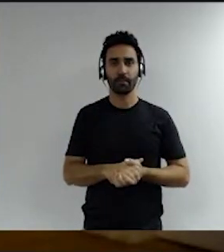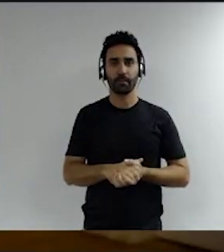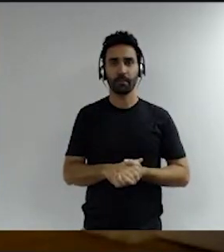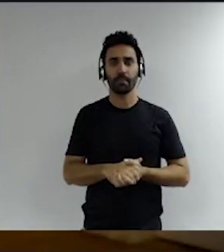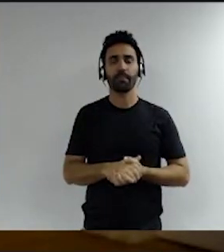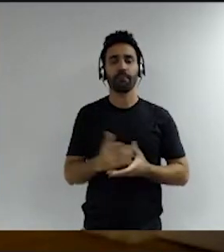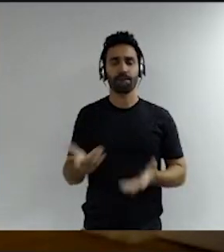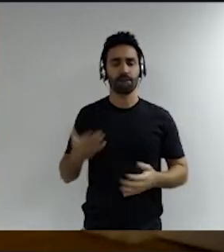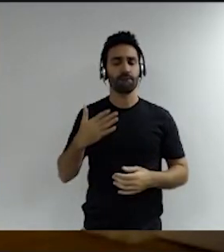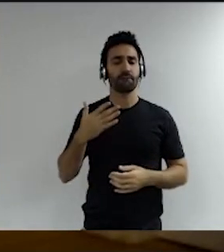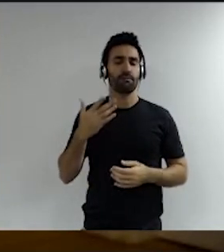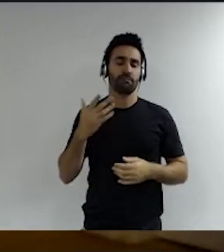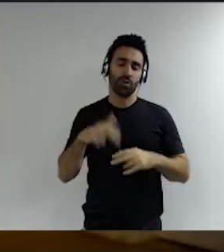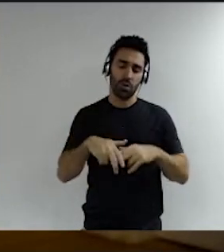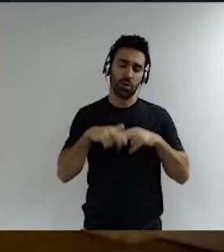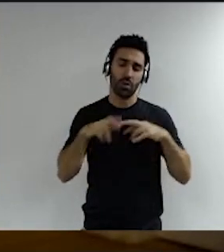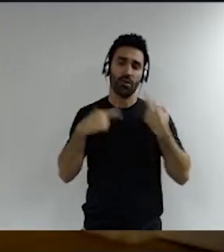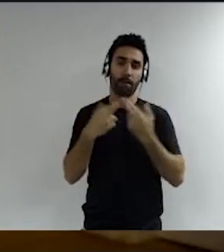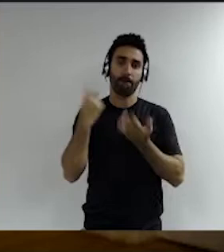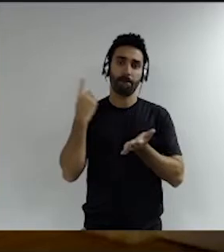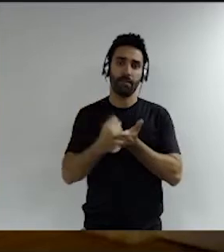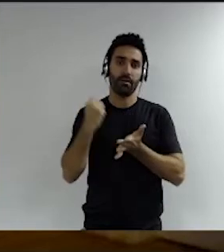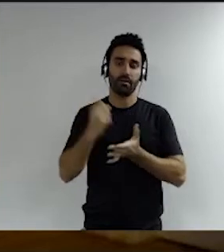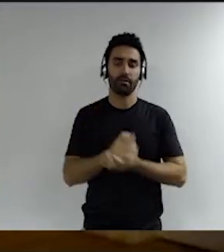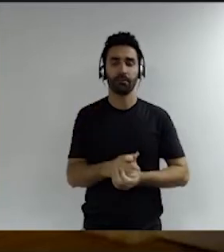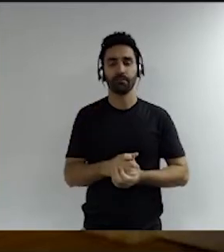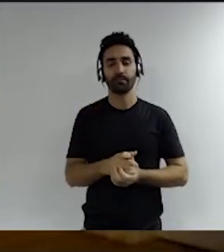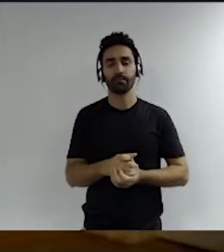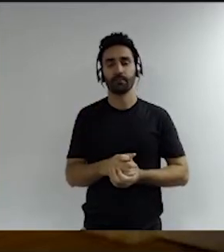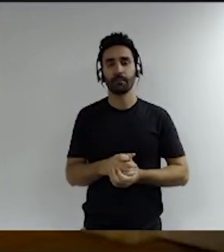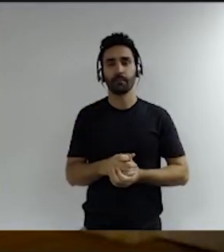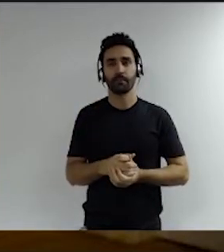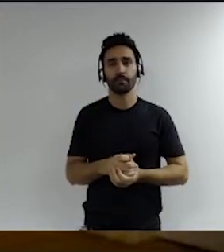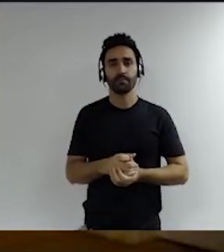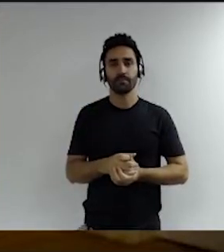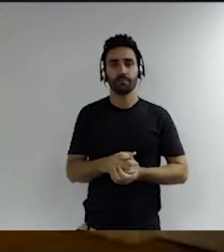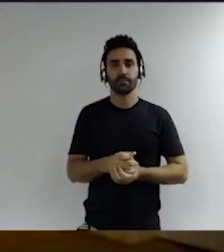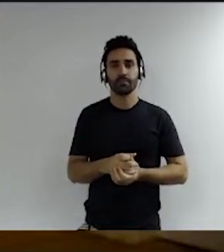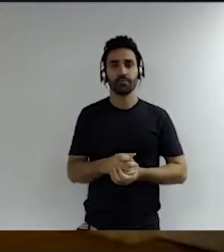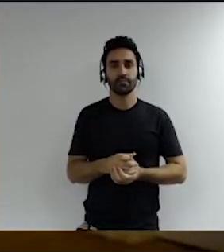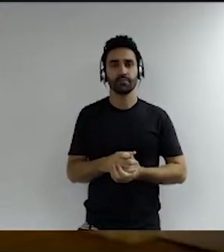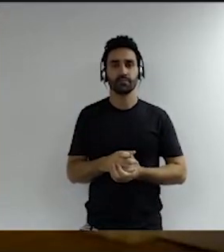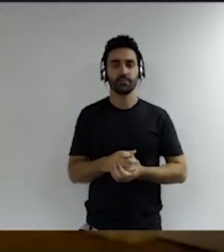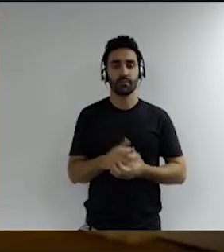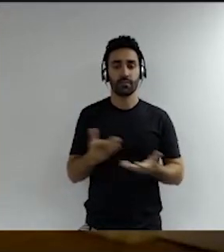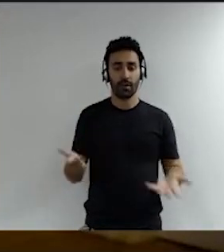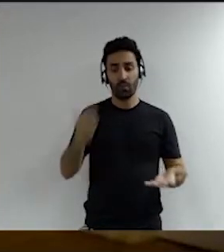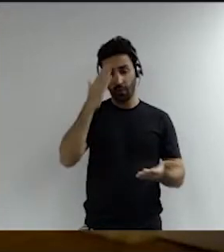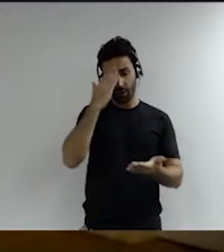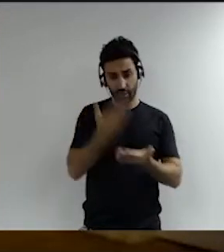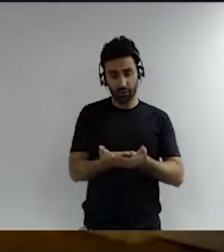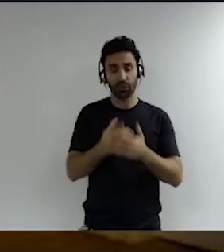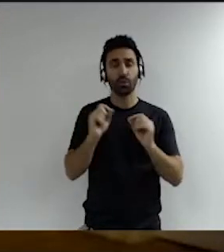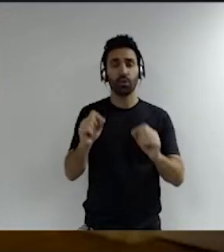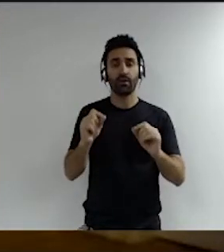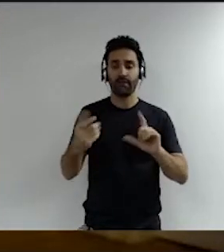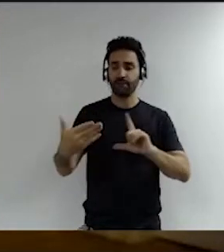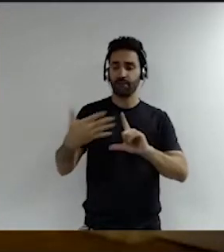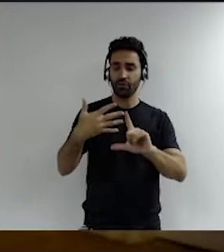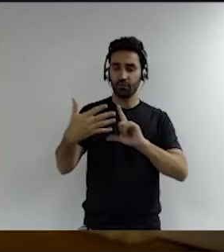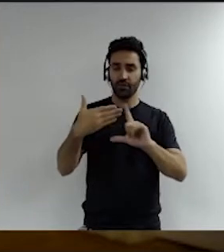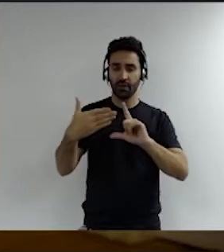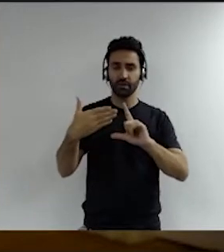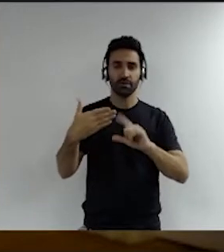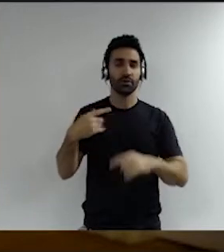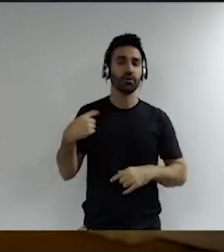sessão fica marcada. Portanto, Eu acredito que a videoconferência é algo que nós vamos